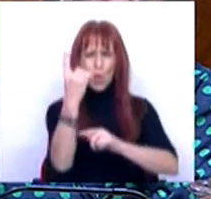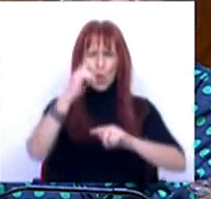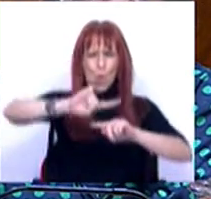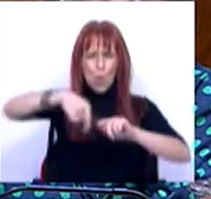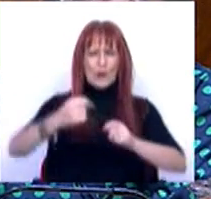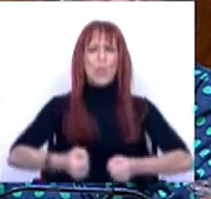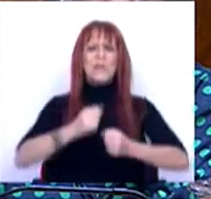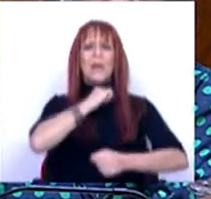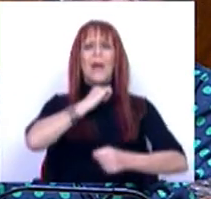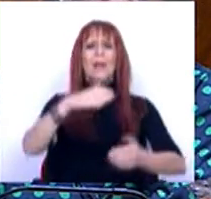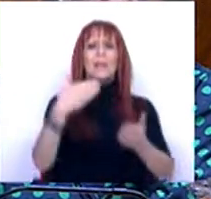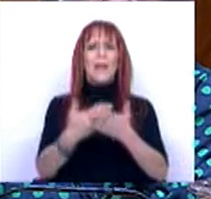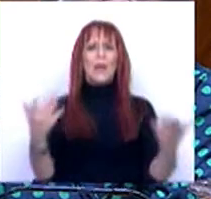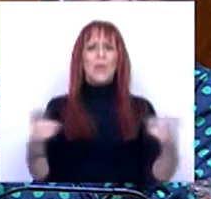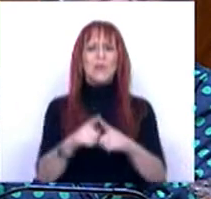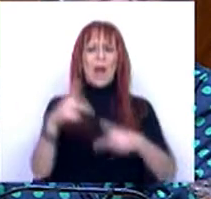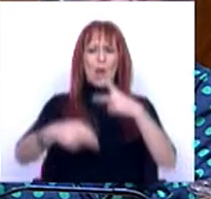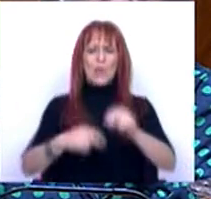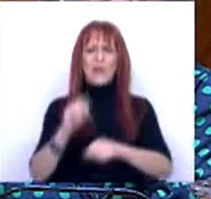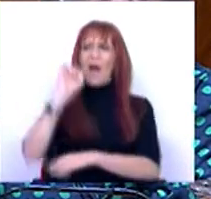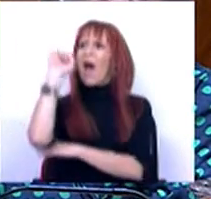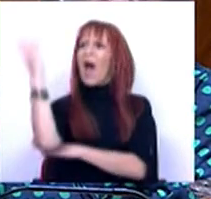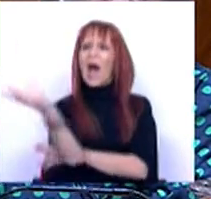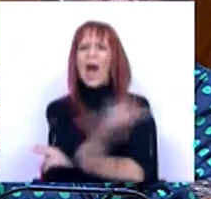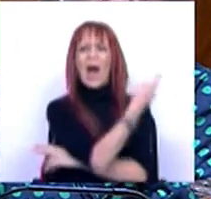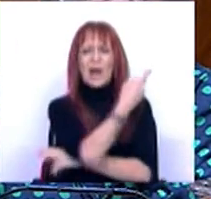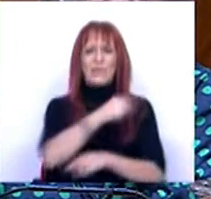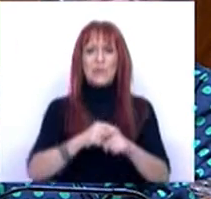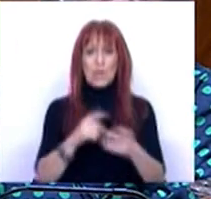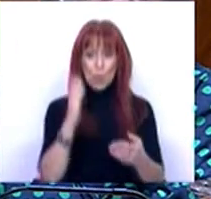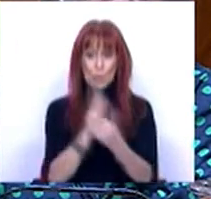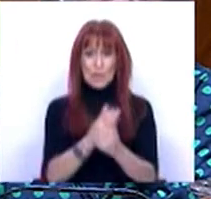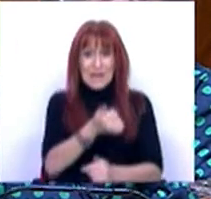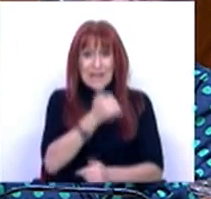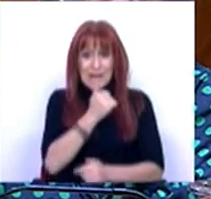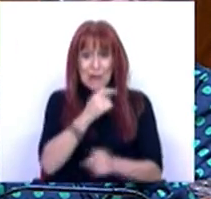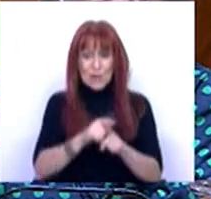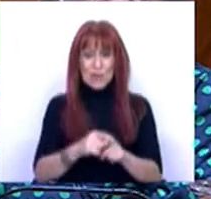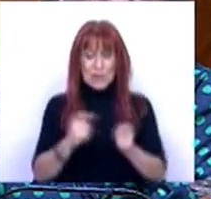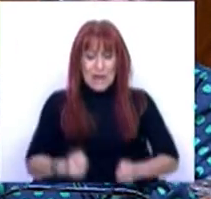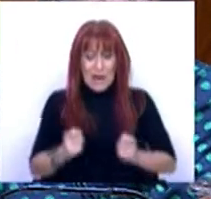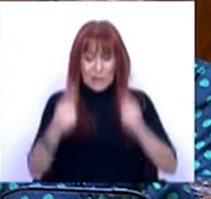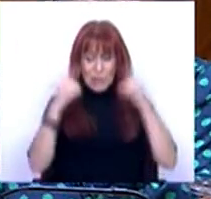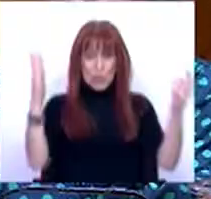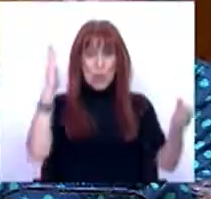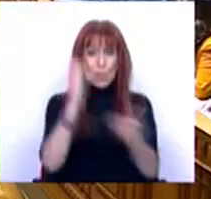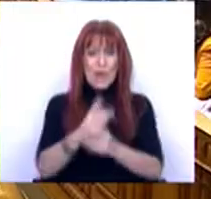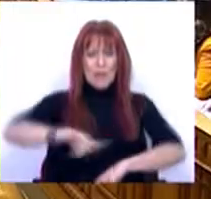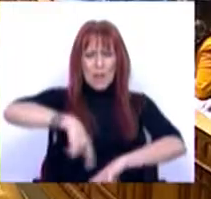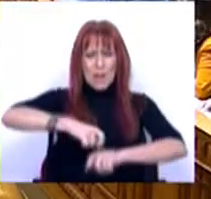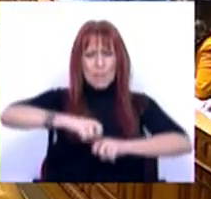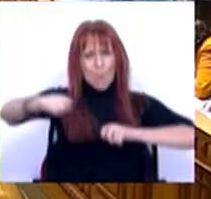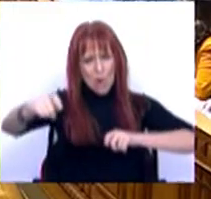conseguir autorizações para cortar árvores. O processo de decisão e de investimento público é um processo